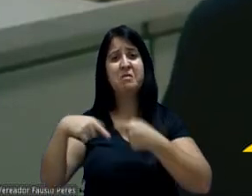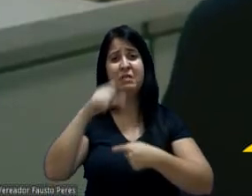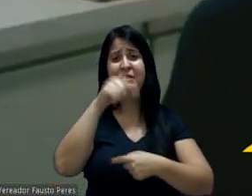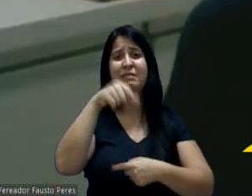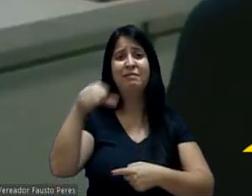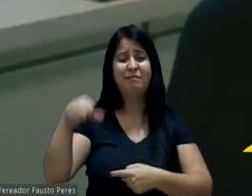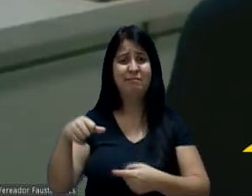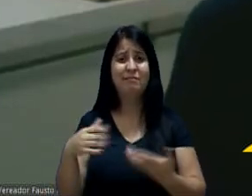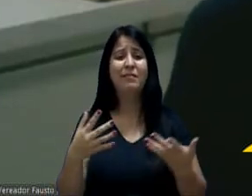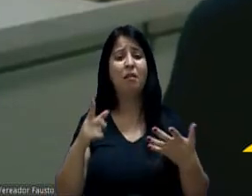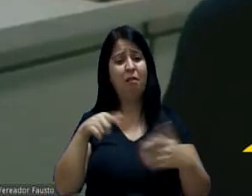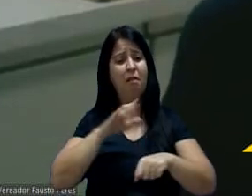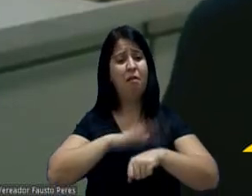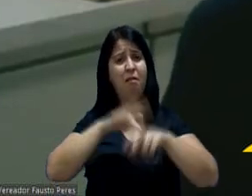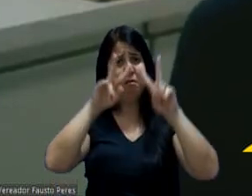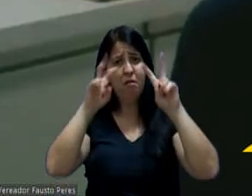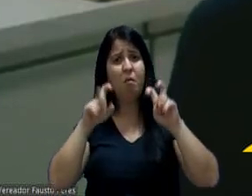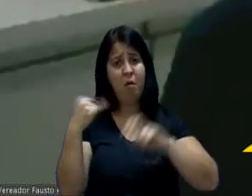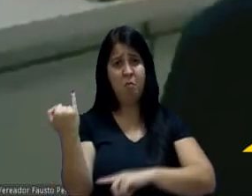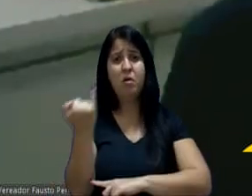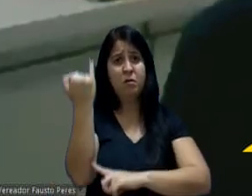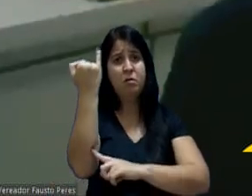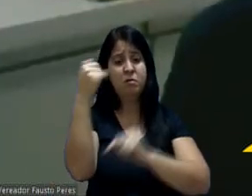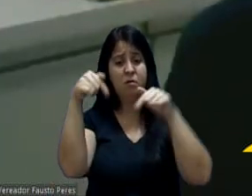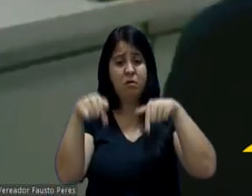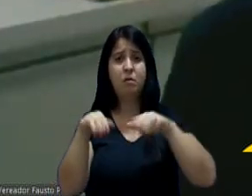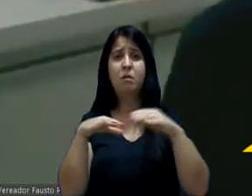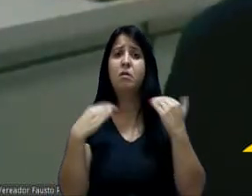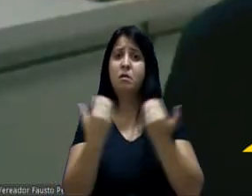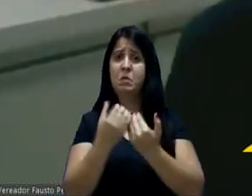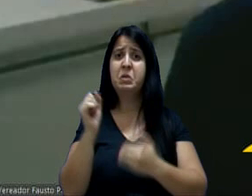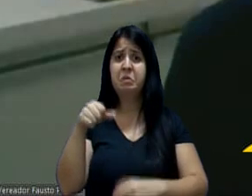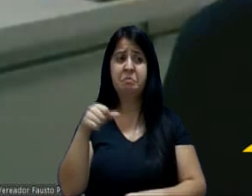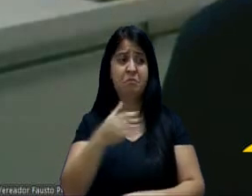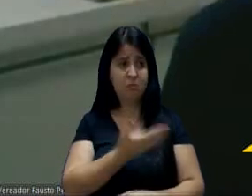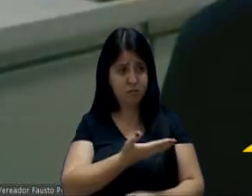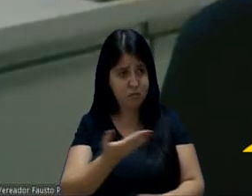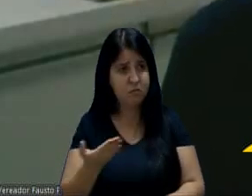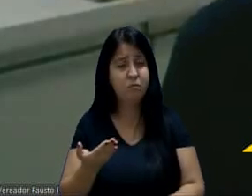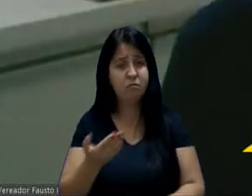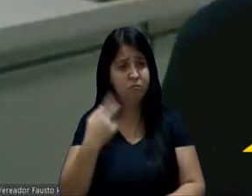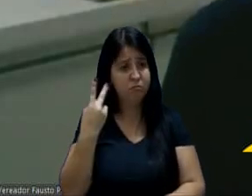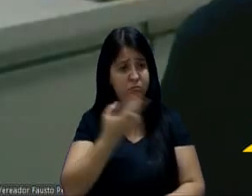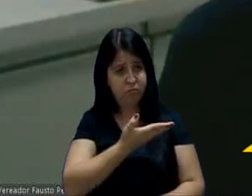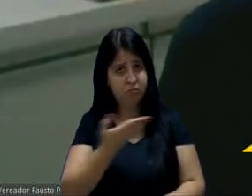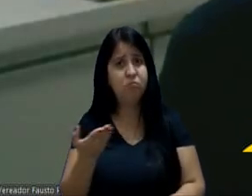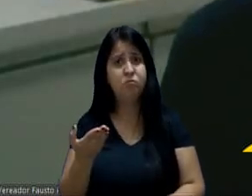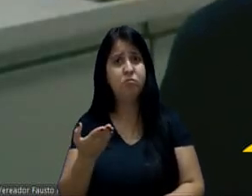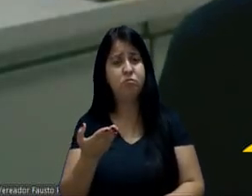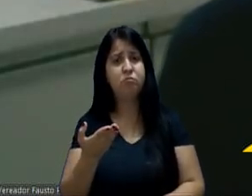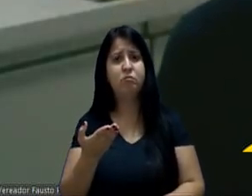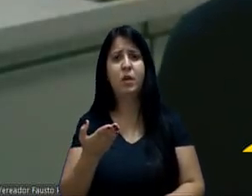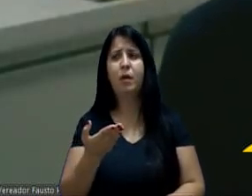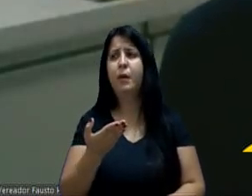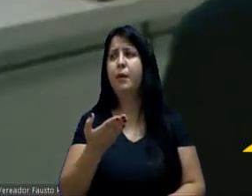são importantes aqui na Câmara, viu, presidente, vereadores, vereadoras. Ponto de vista do vereador